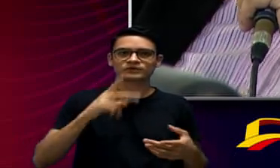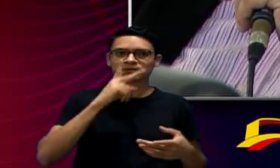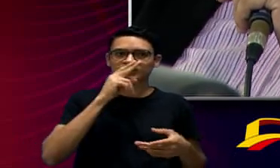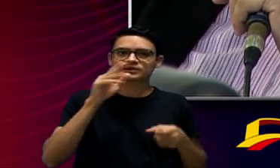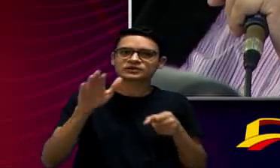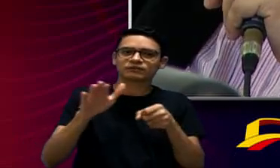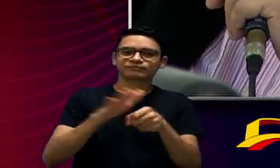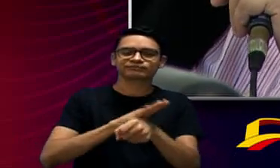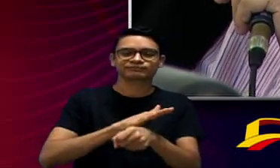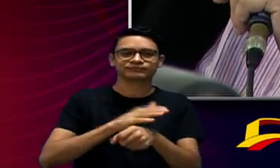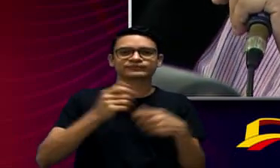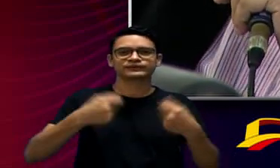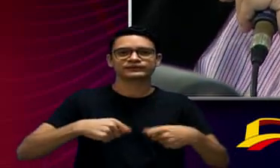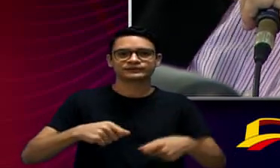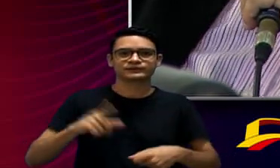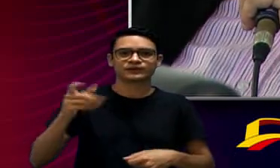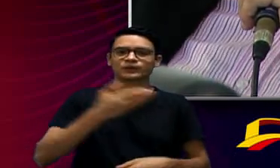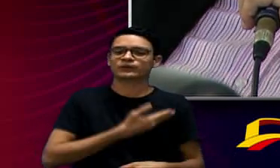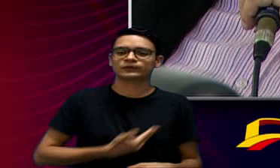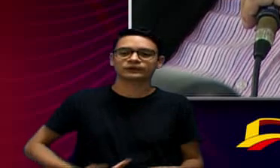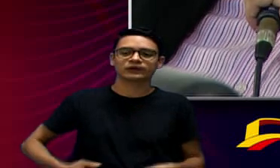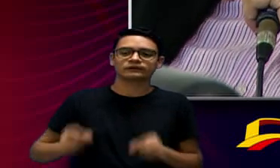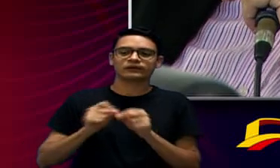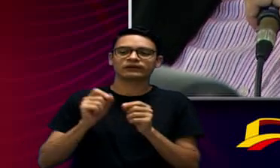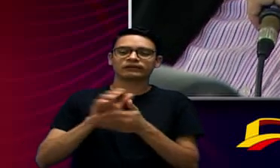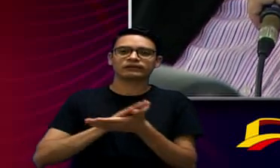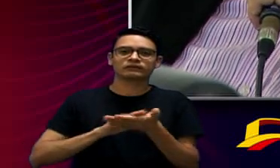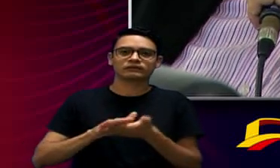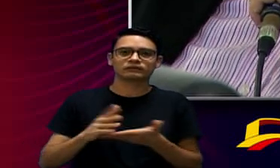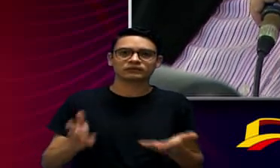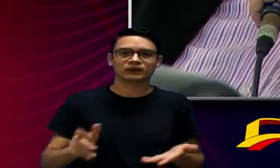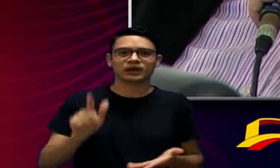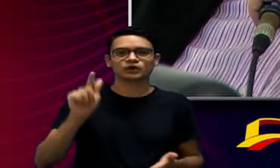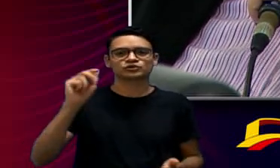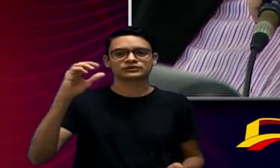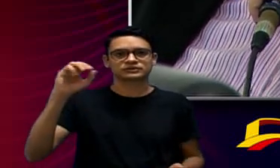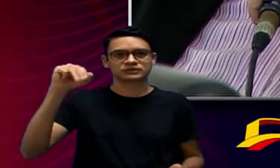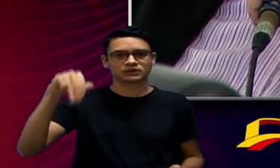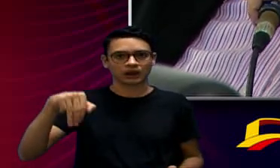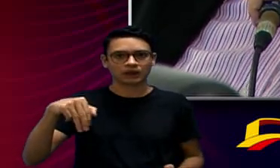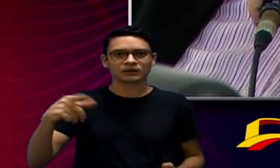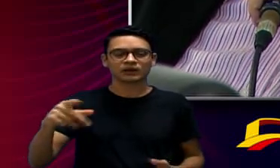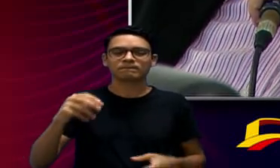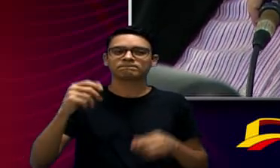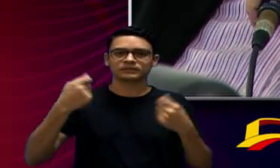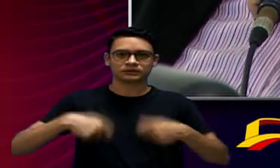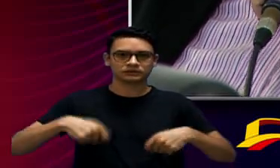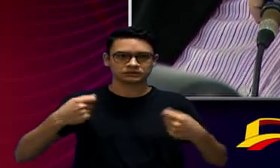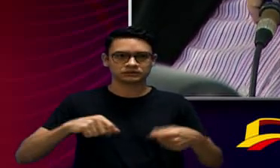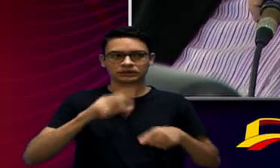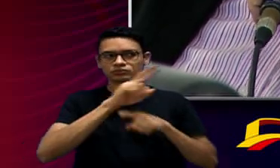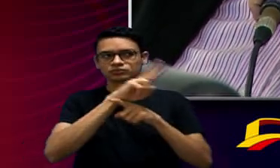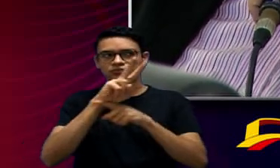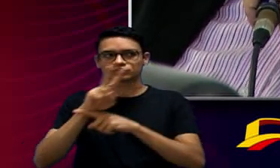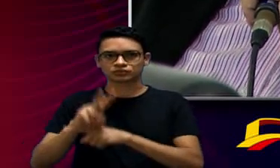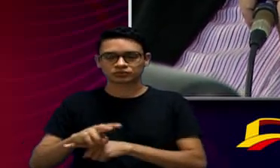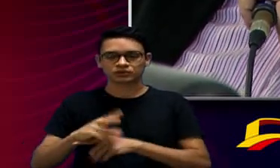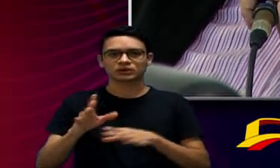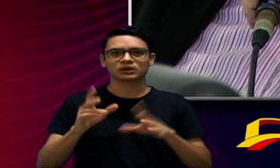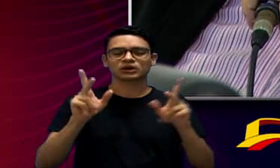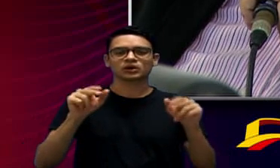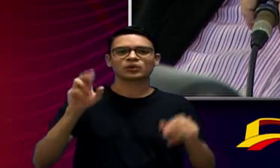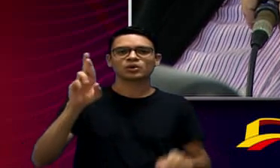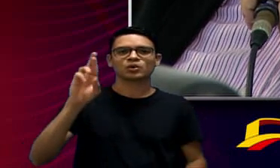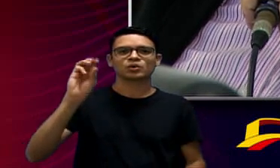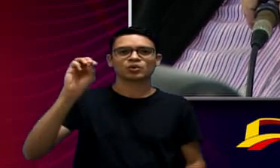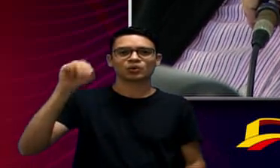do governo do Estado. O não governo... que a guarda é necessária, como não, ela tem que cuidar dos patrimônios públicos, como a Romu estava